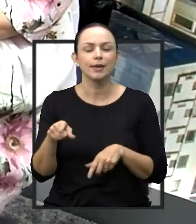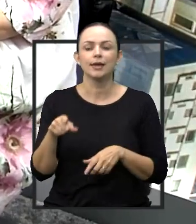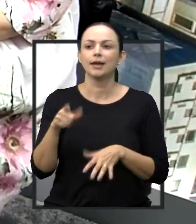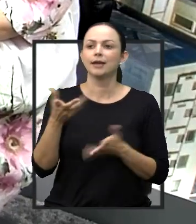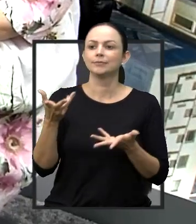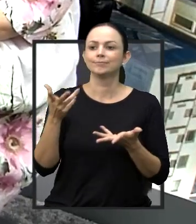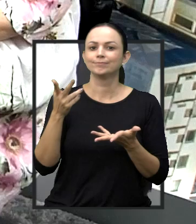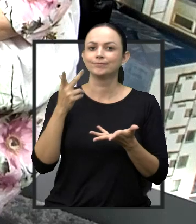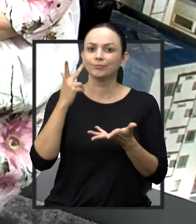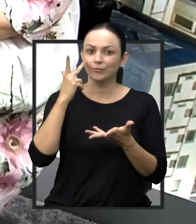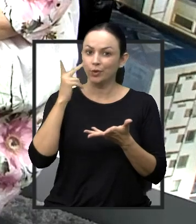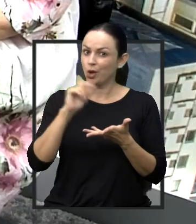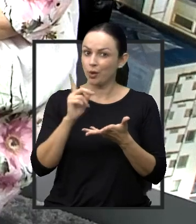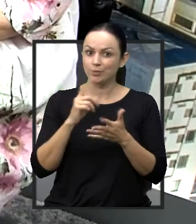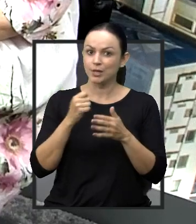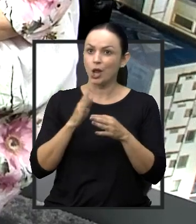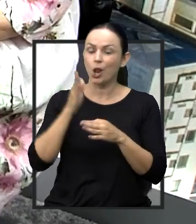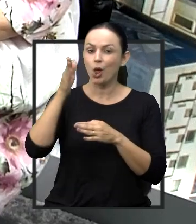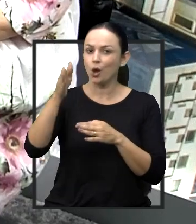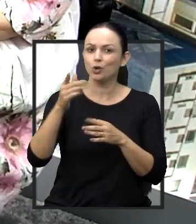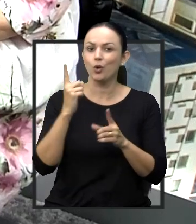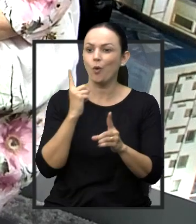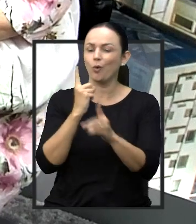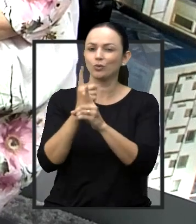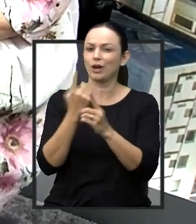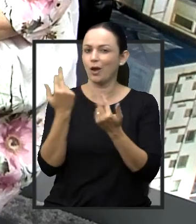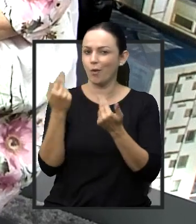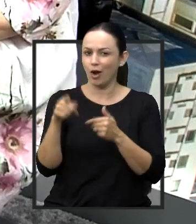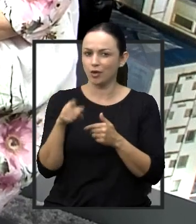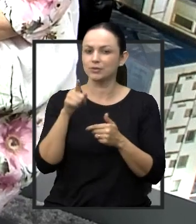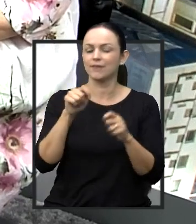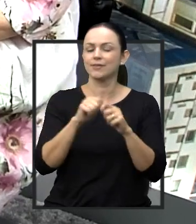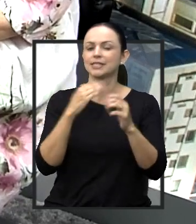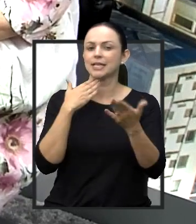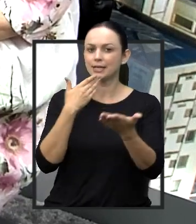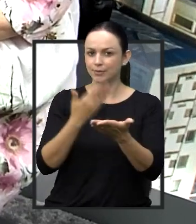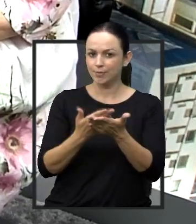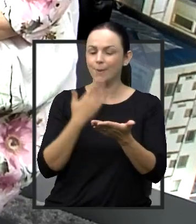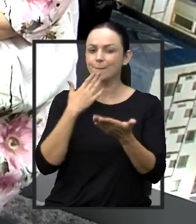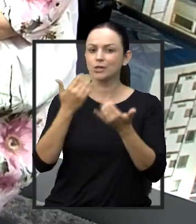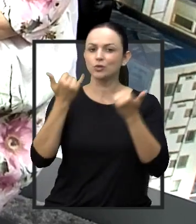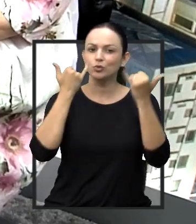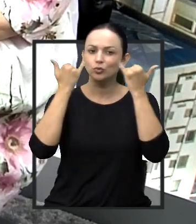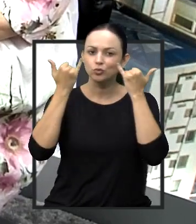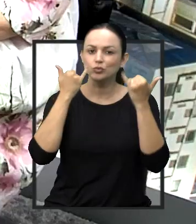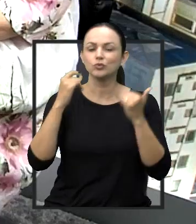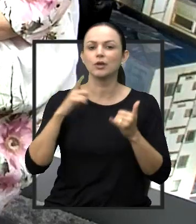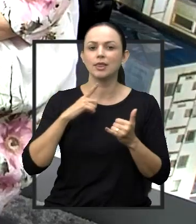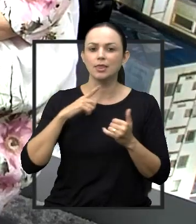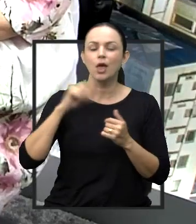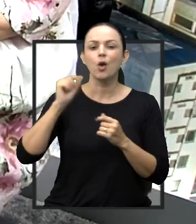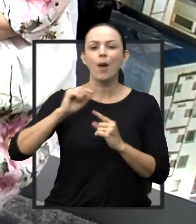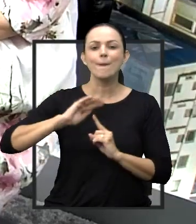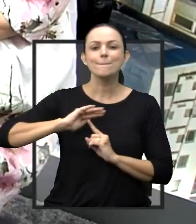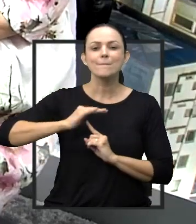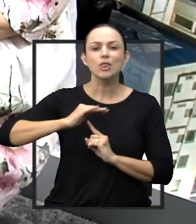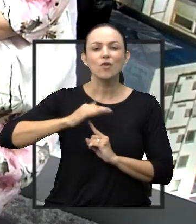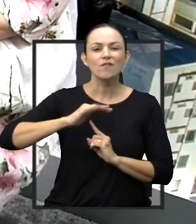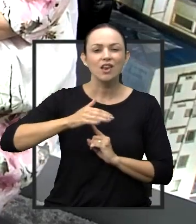muito longe, às vezes, para encontrar esse tipo de caso. A senhora fez um requerimento pedindo informações sobre um suposto caso de